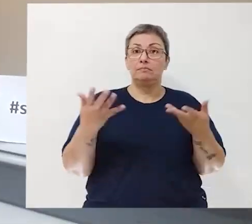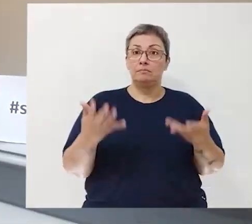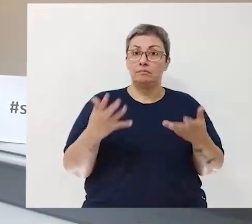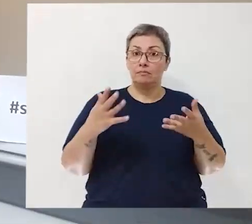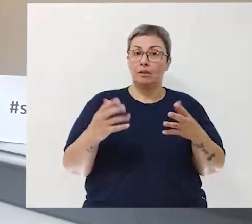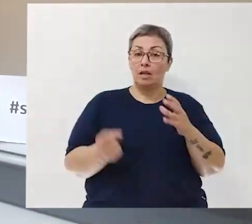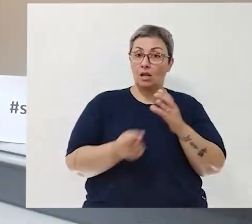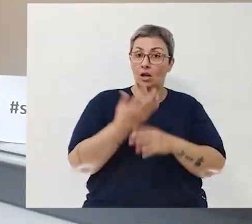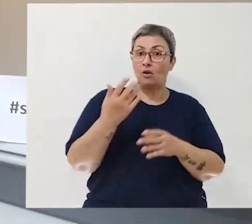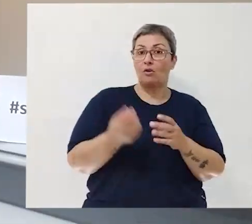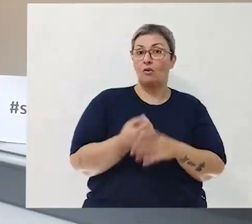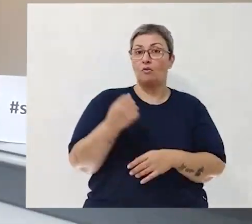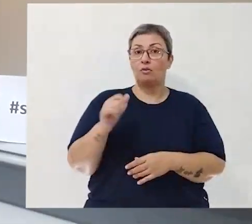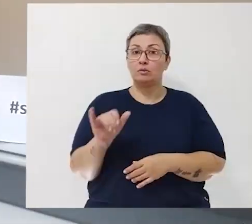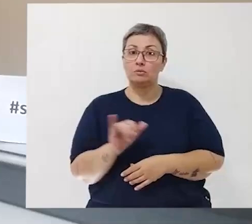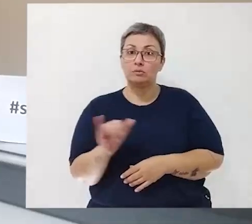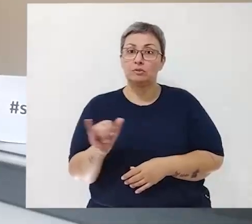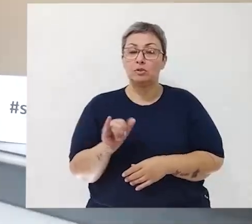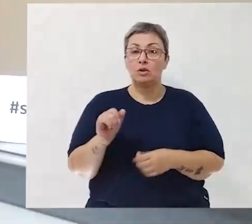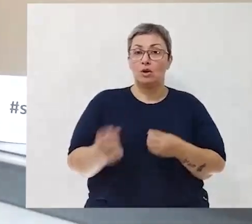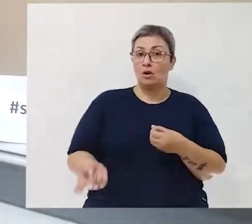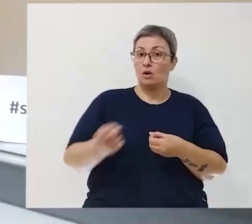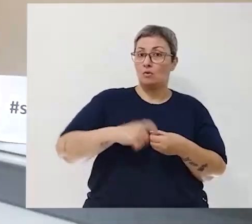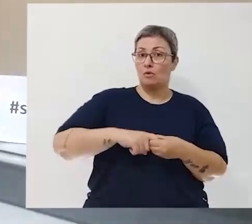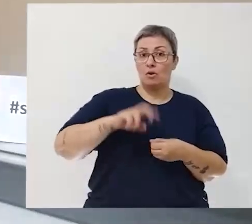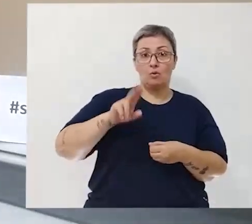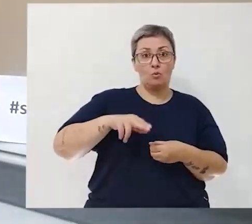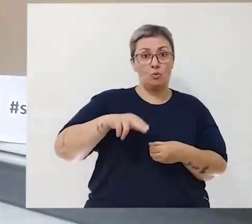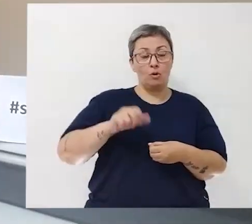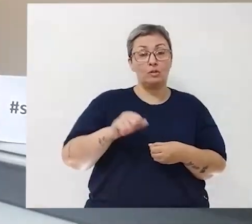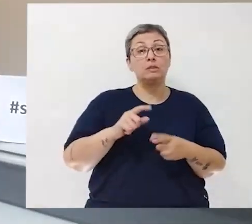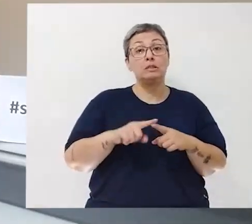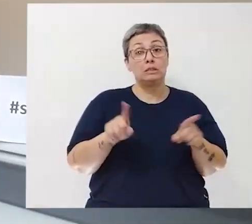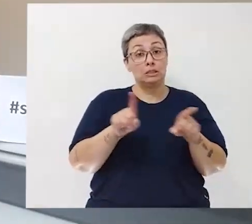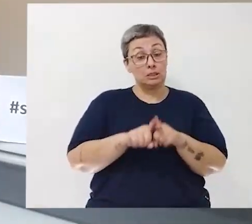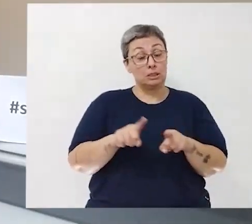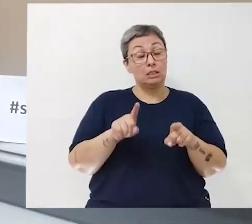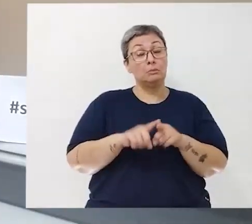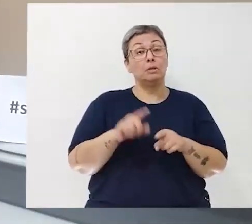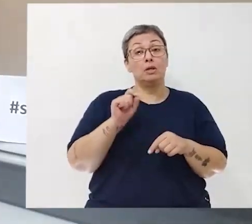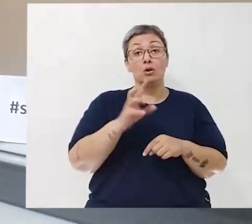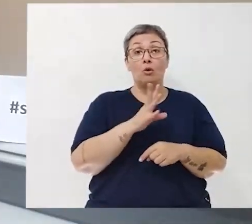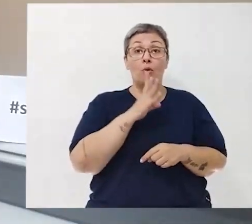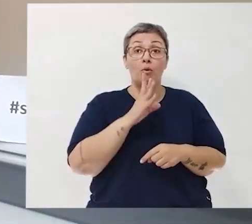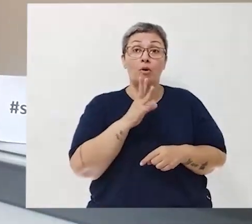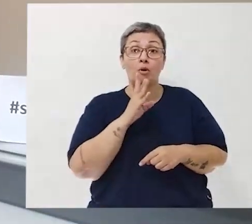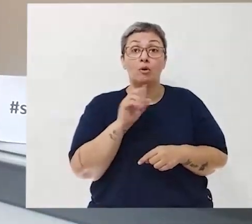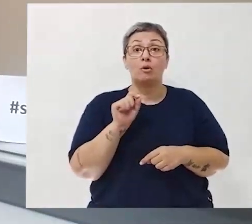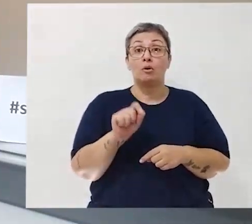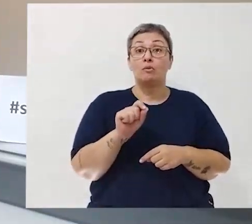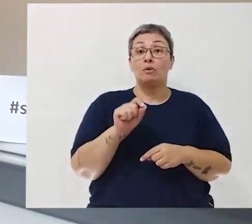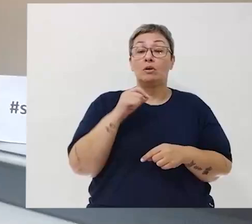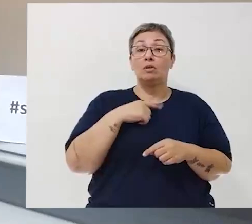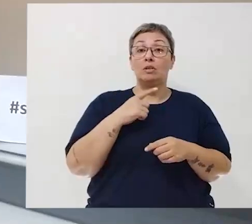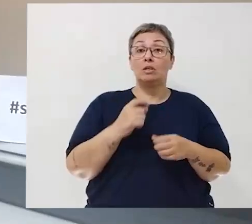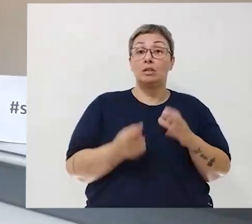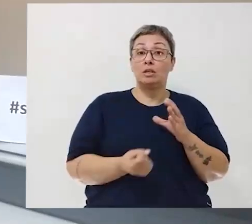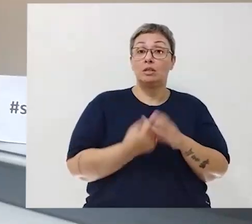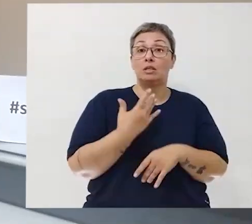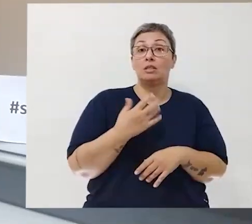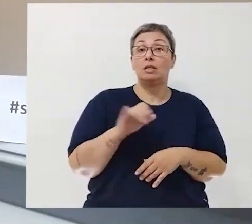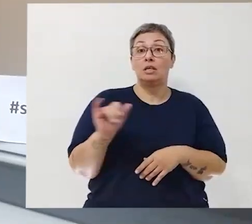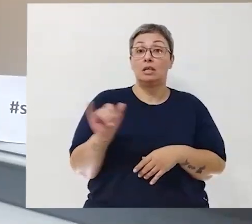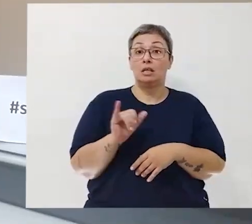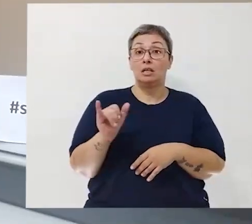As fontes de energia não renováveis também são conhecidas como fontes